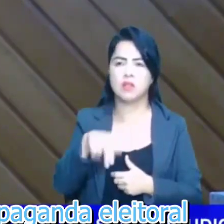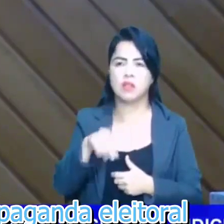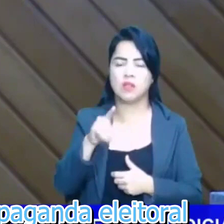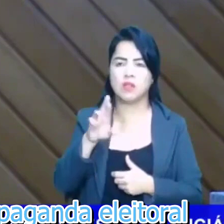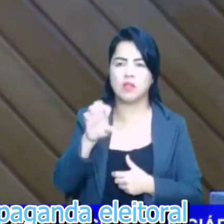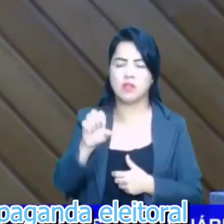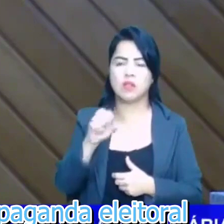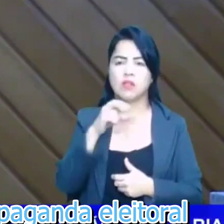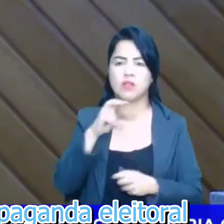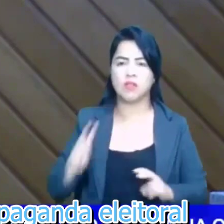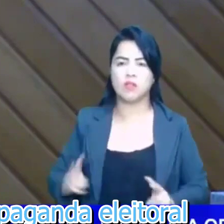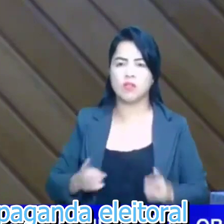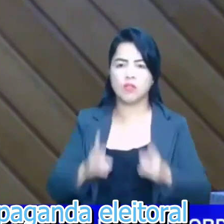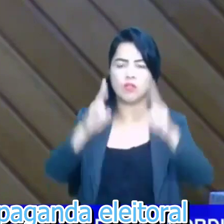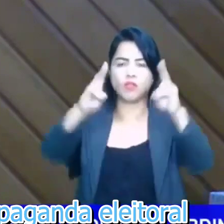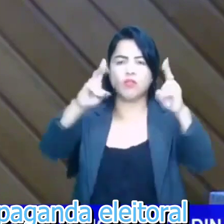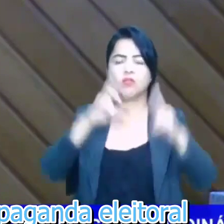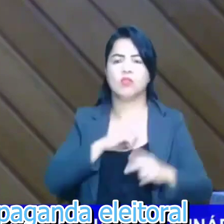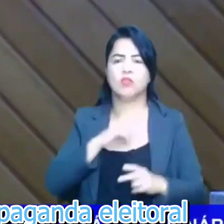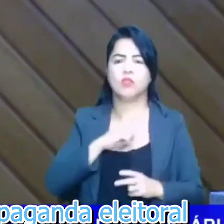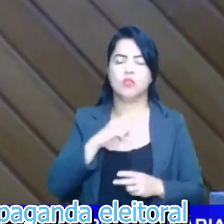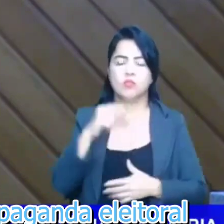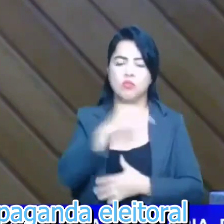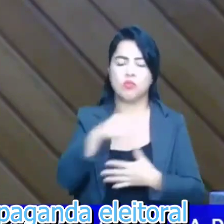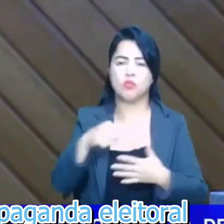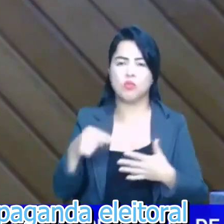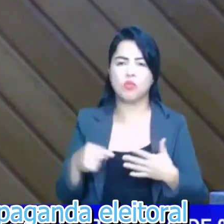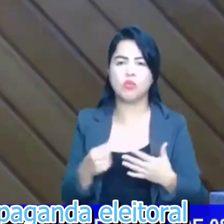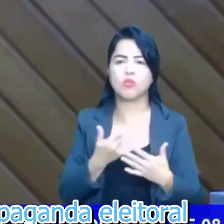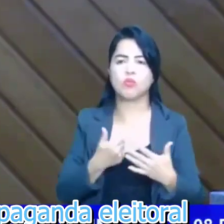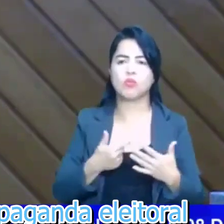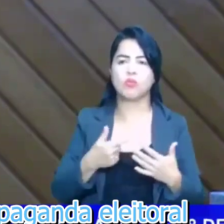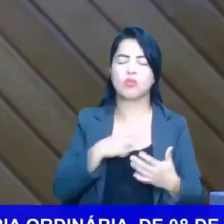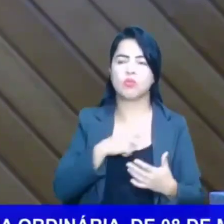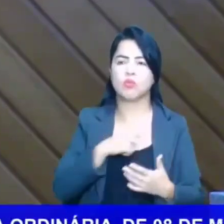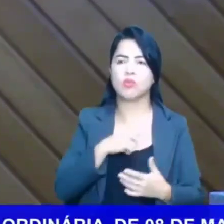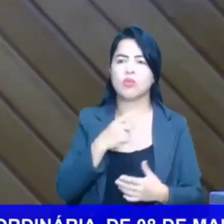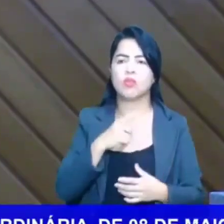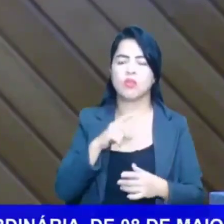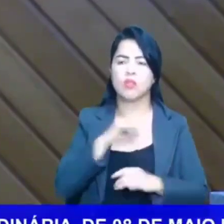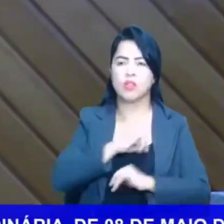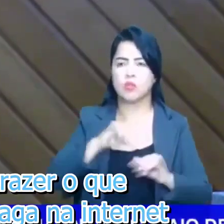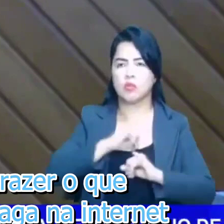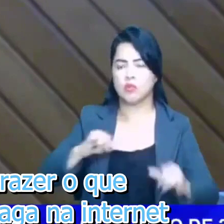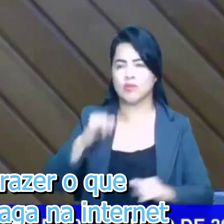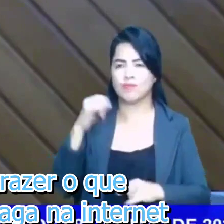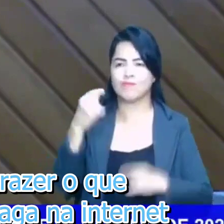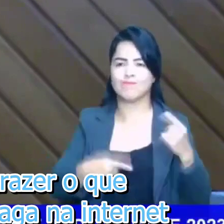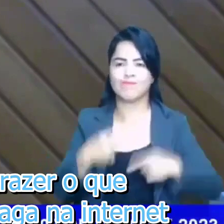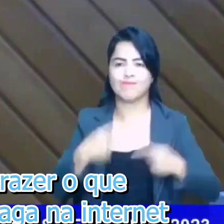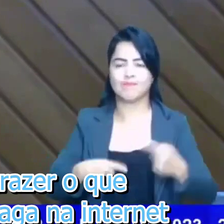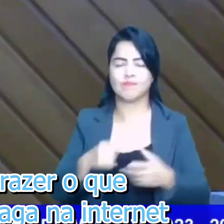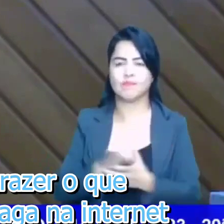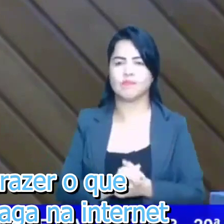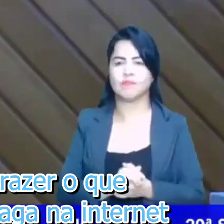ao valor do desequilíbrio, ao valor do preceito esculpido da propaganda eleitoral. Então,